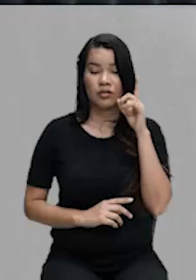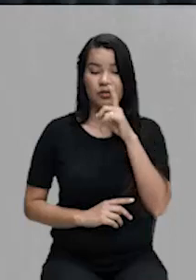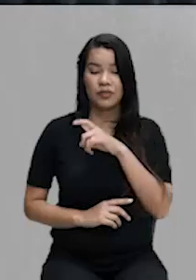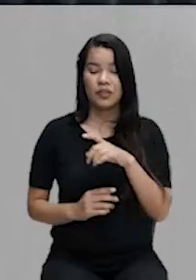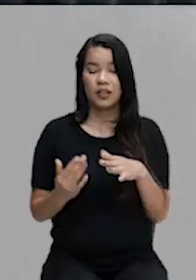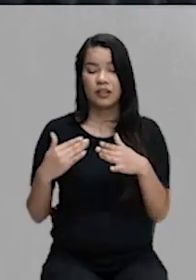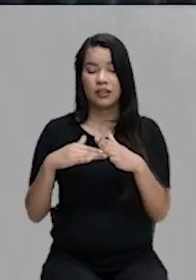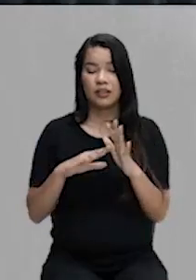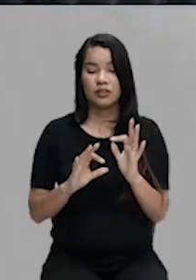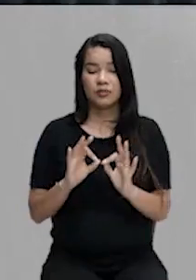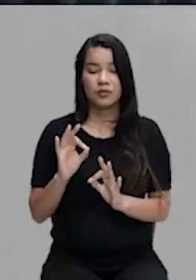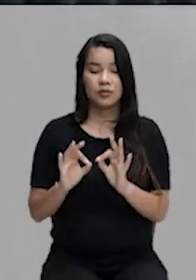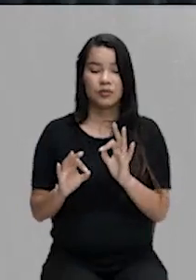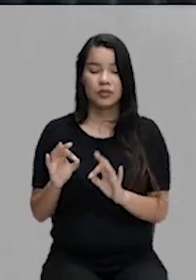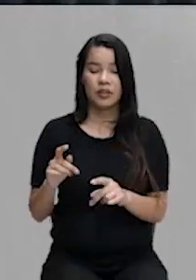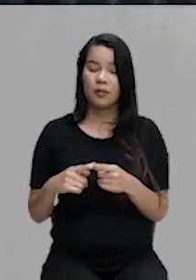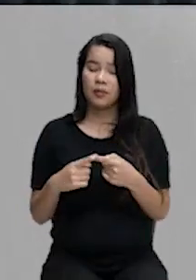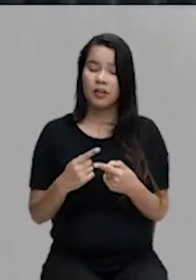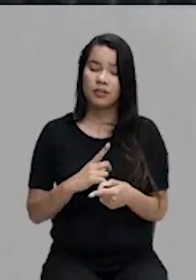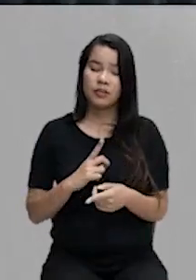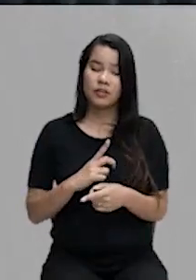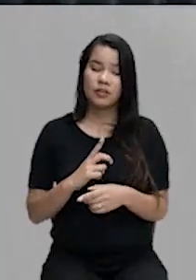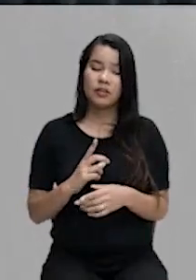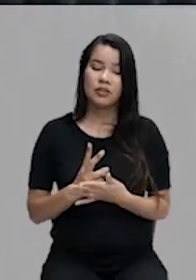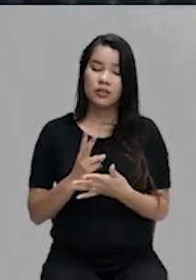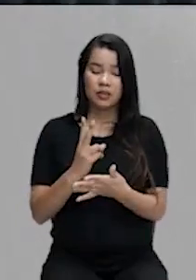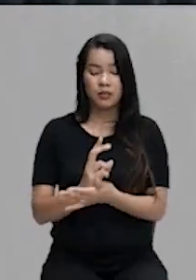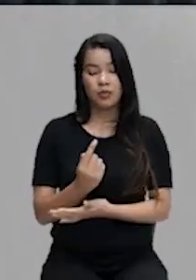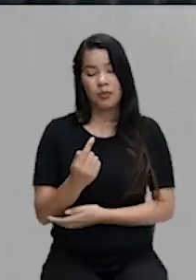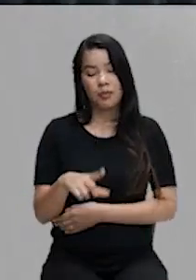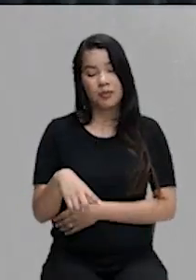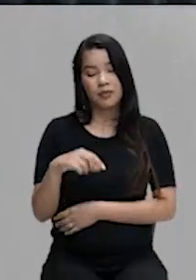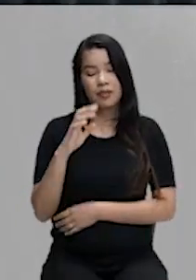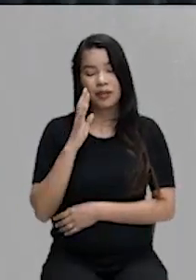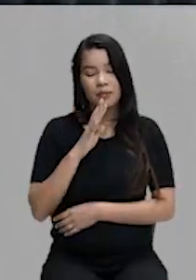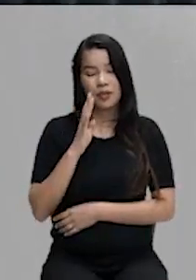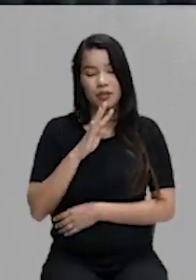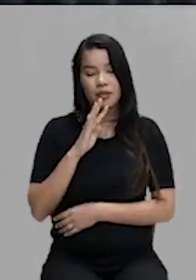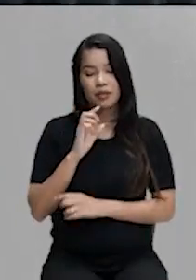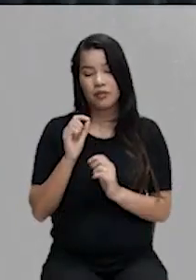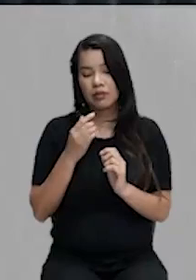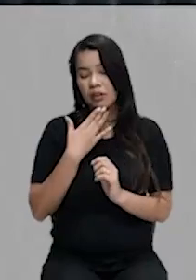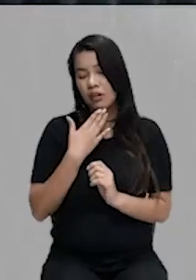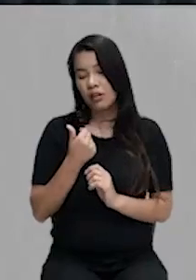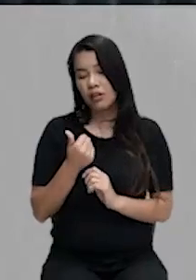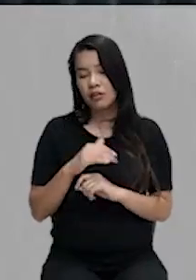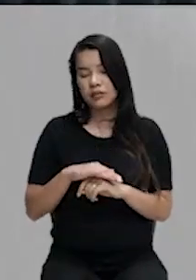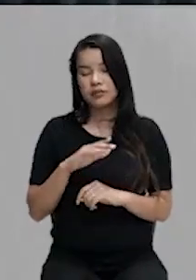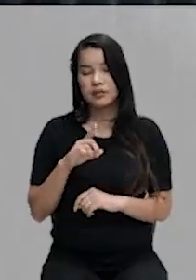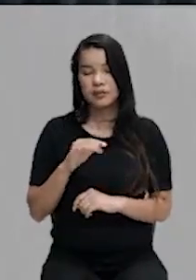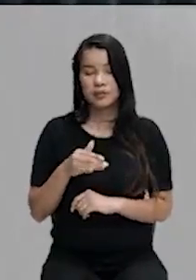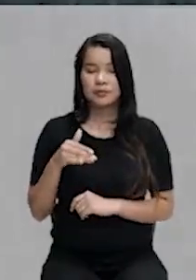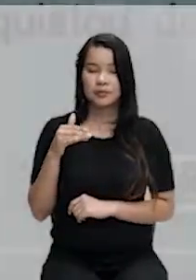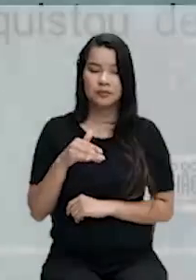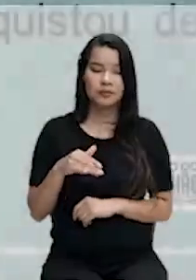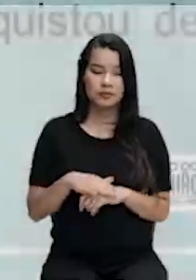administrar essas redes. Mas tem sempre aquela que é a sua preferida, que vai ser onde você tem uma participação mais